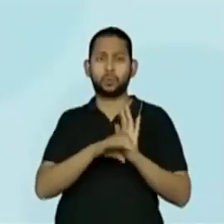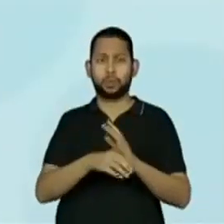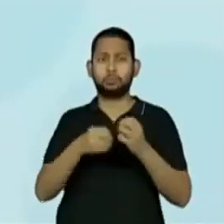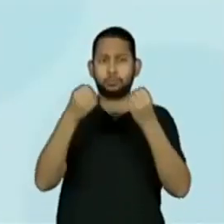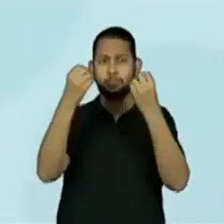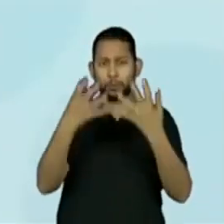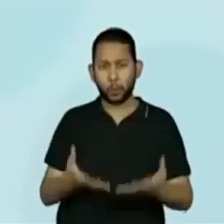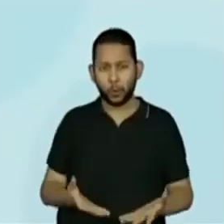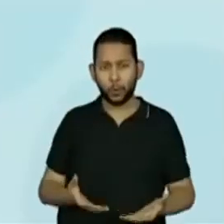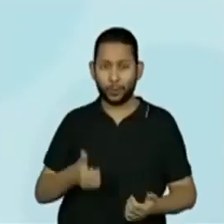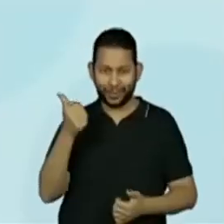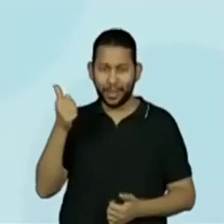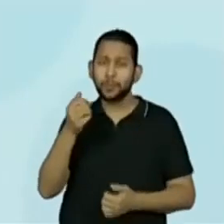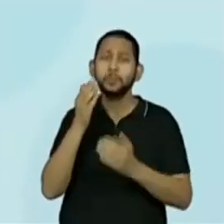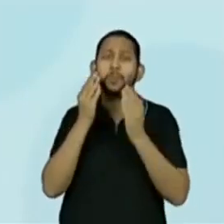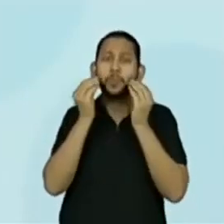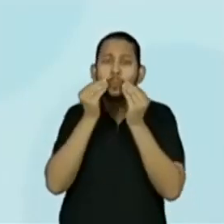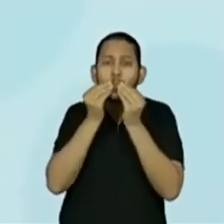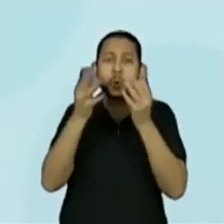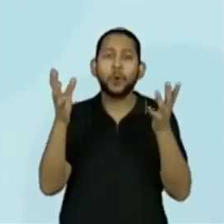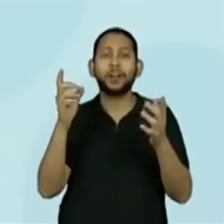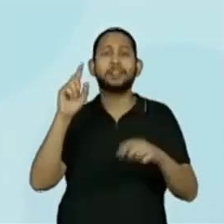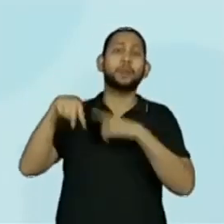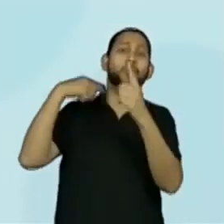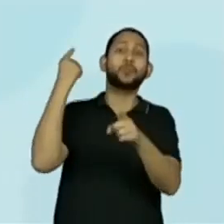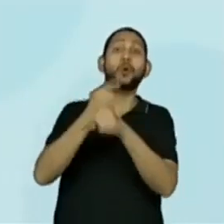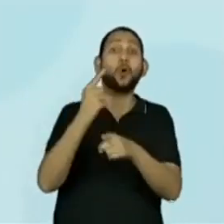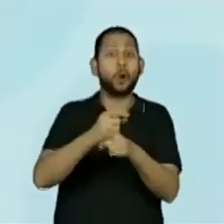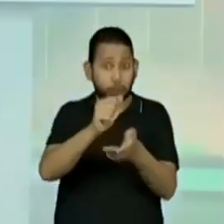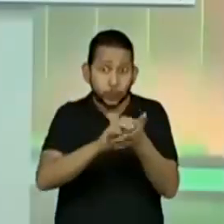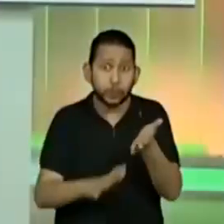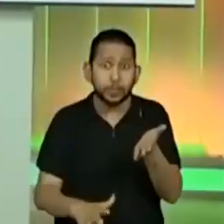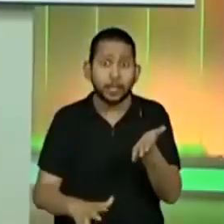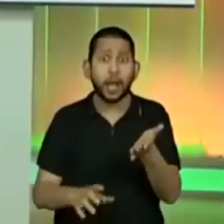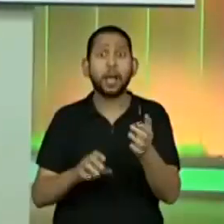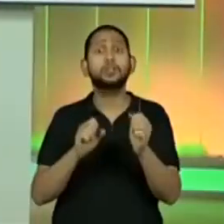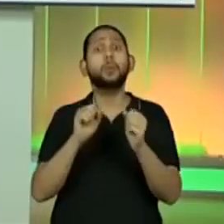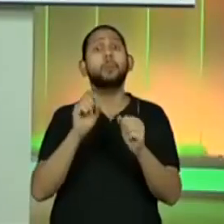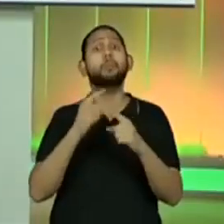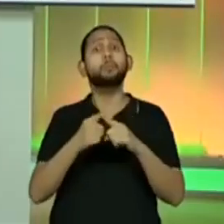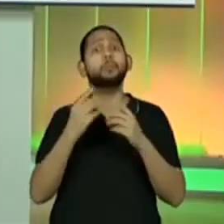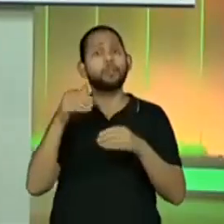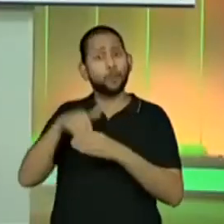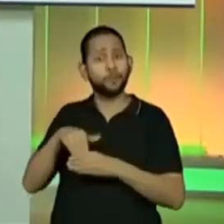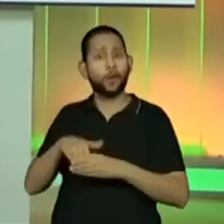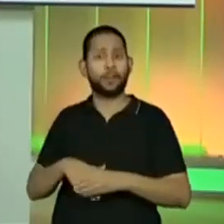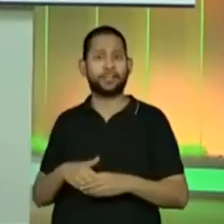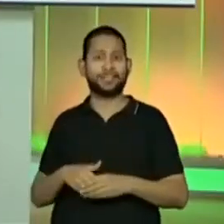conteúdos. Um beijão e até a próxima. Façam a lição e entrem para votar.